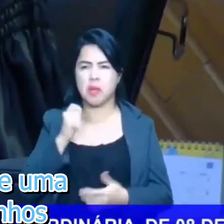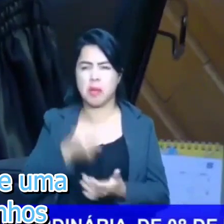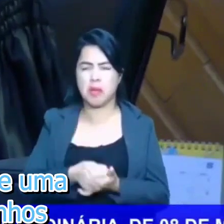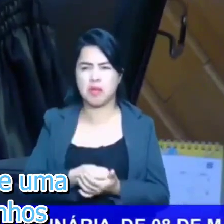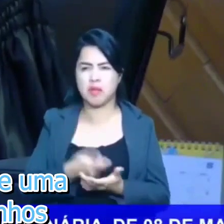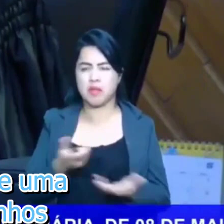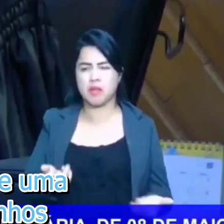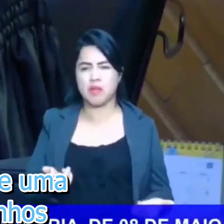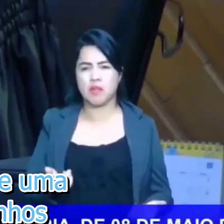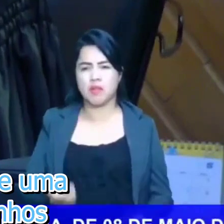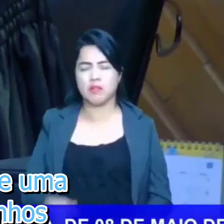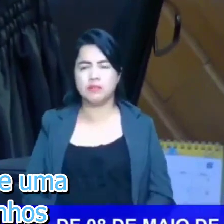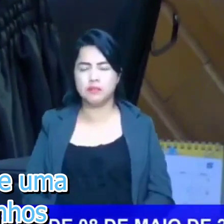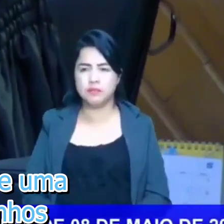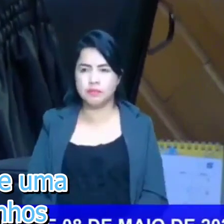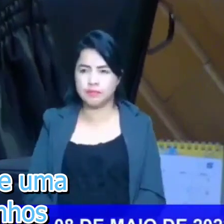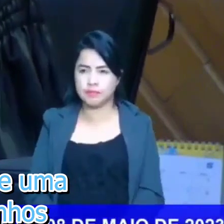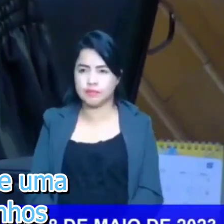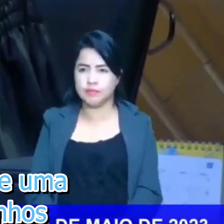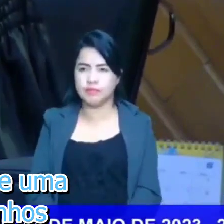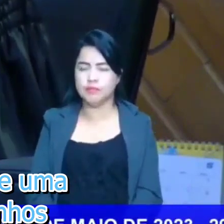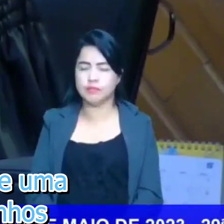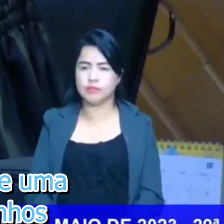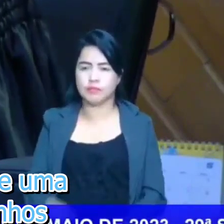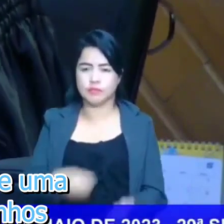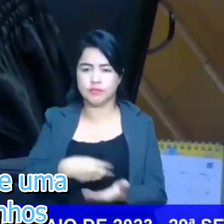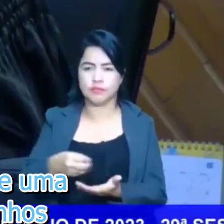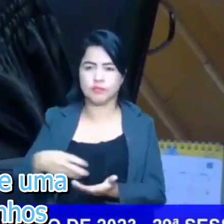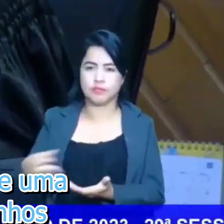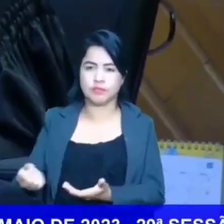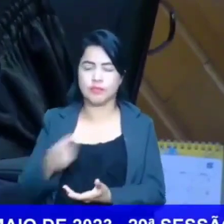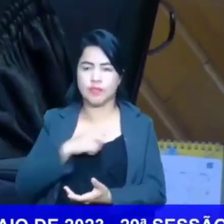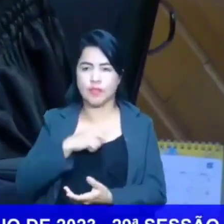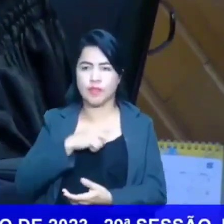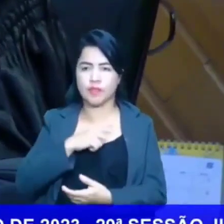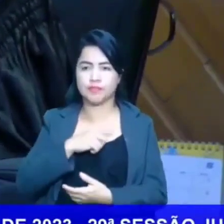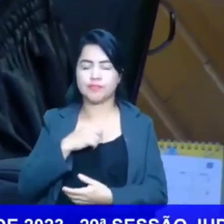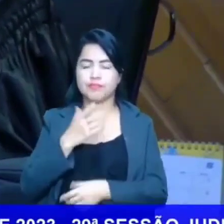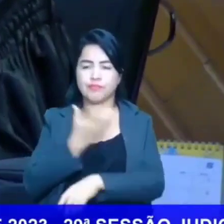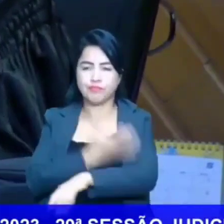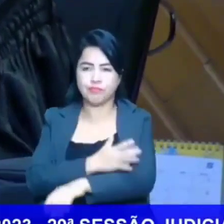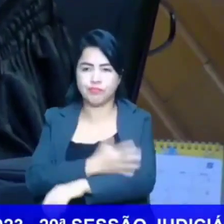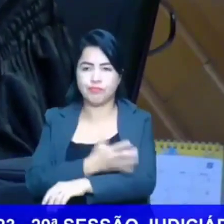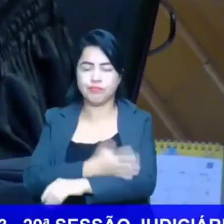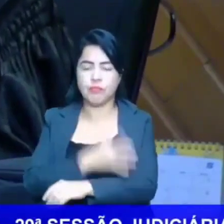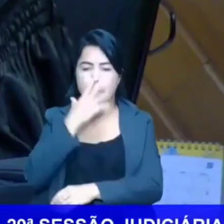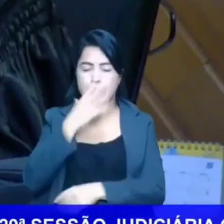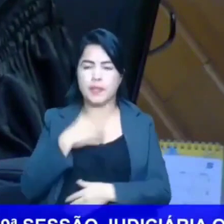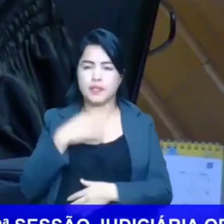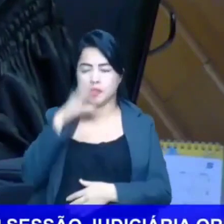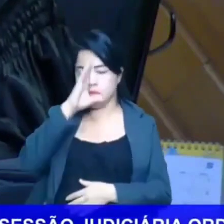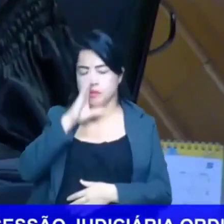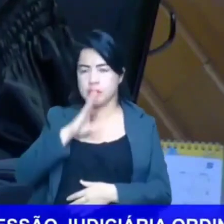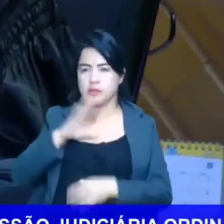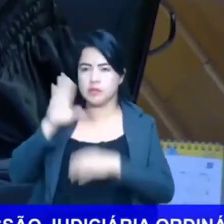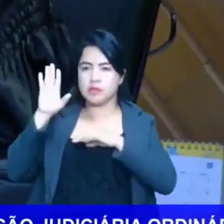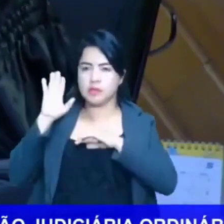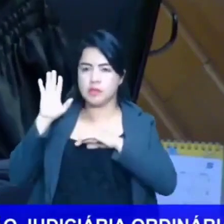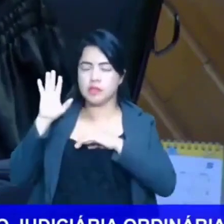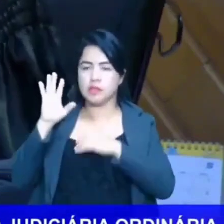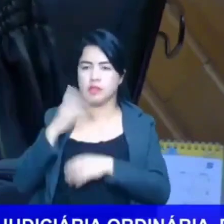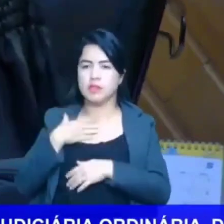para esses casos de derramamento de santinhos, acaba, na prática, ficando muito barato para os candidatos que fazem,